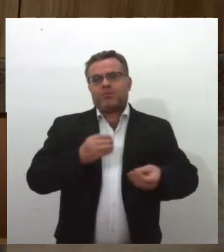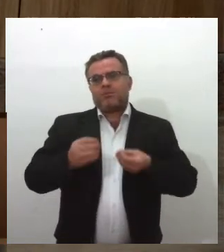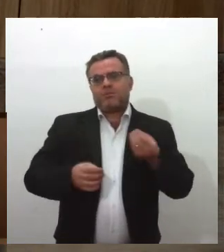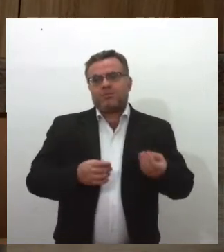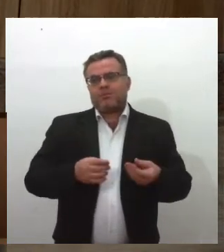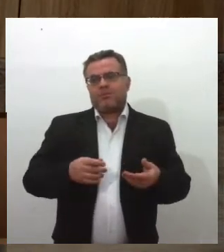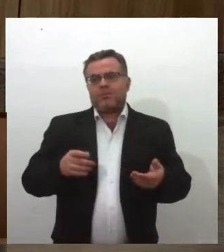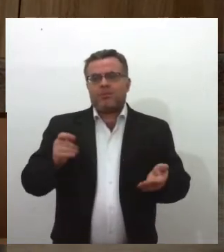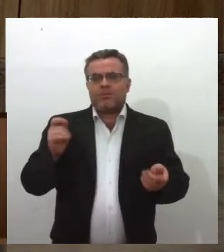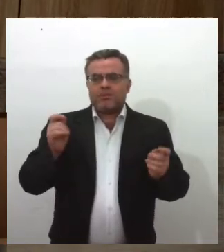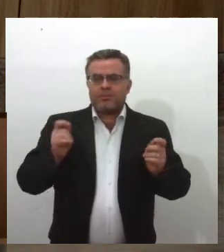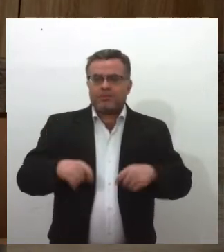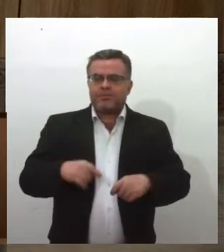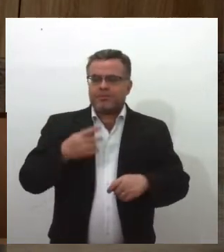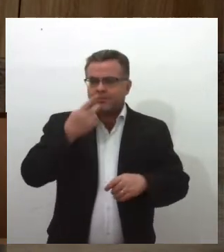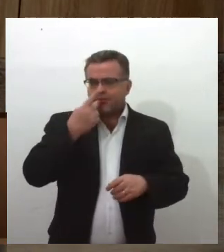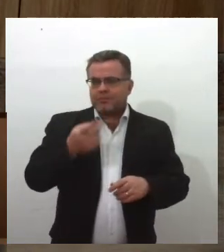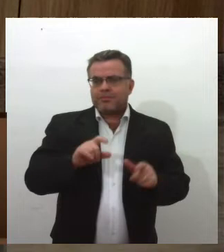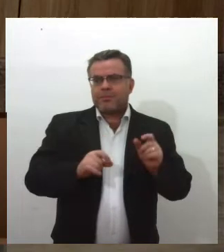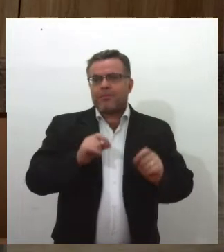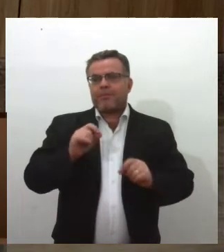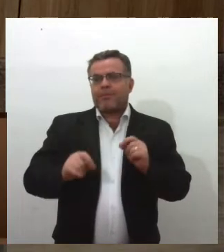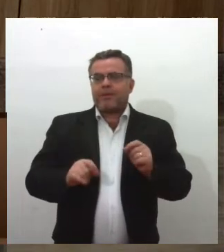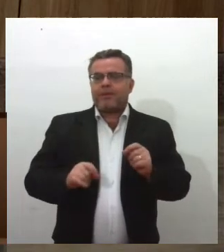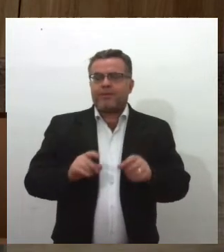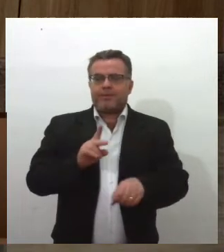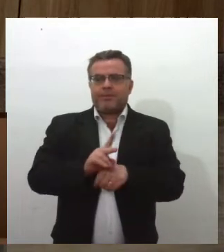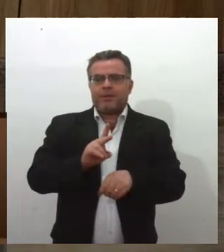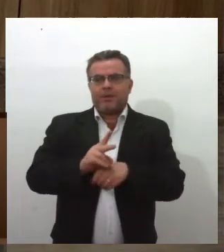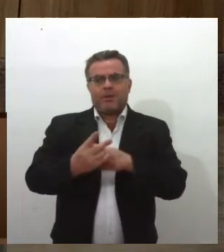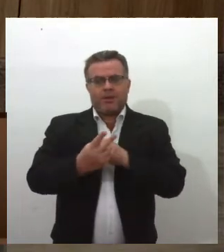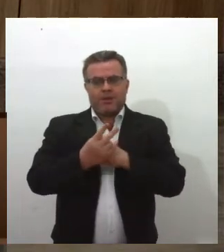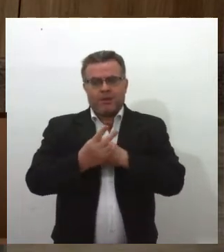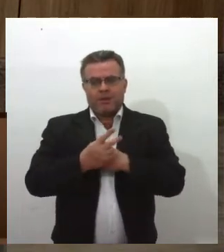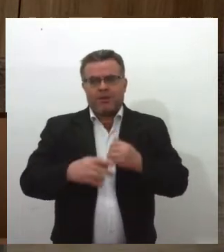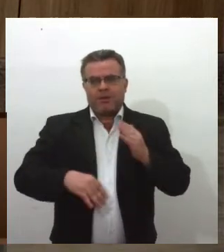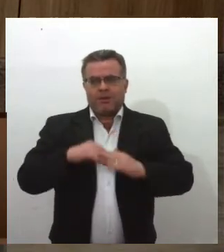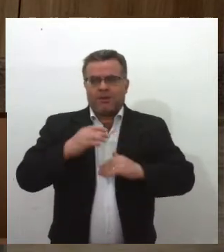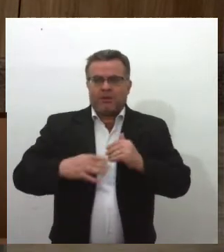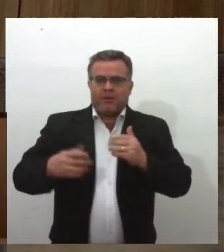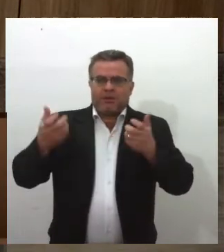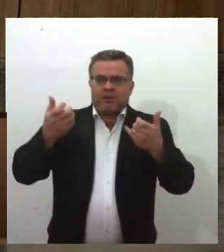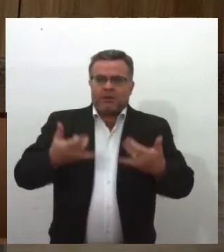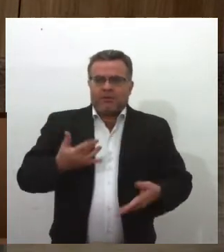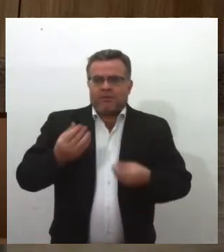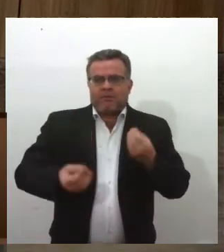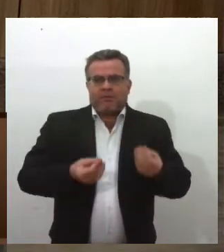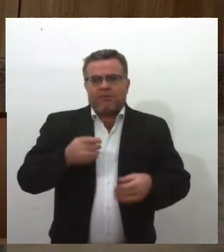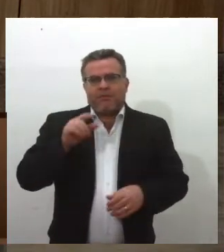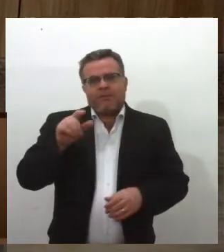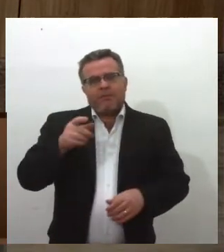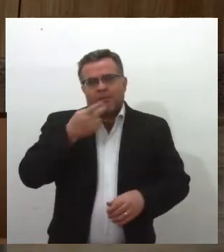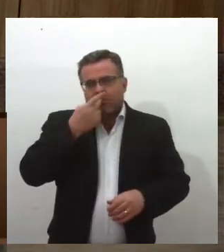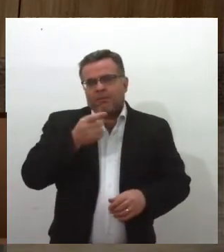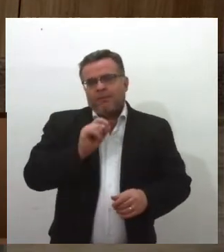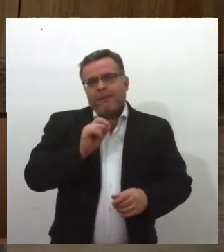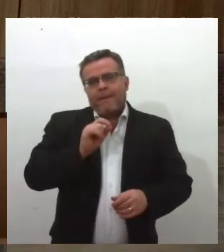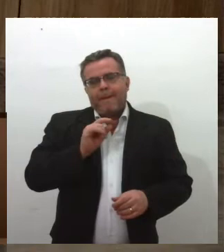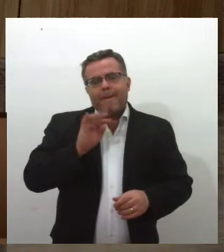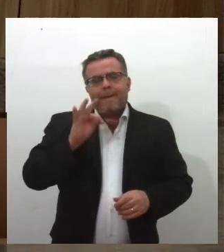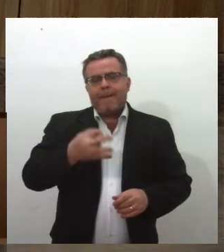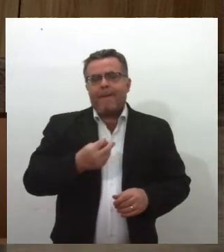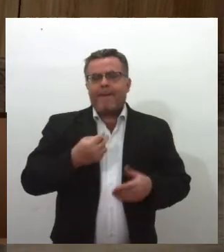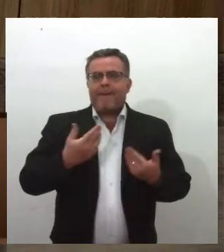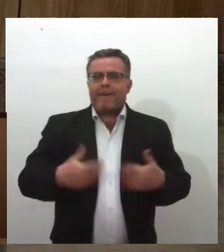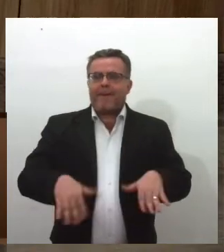mais, um agravante a mais nesse processo da não busca por especialista, da falta de cuidado, né? com o